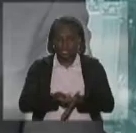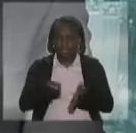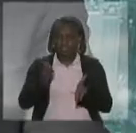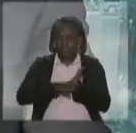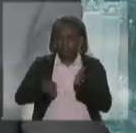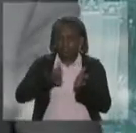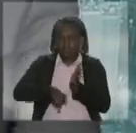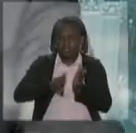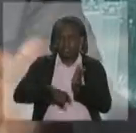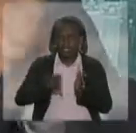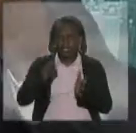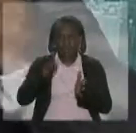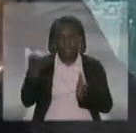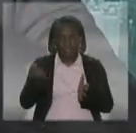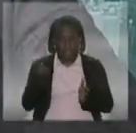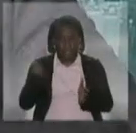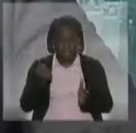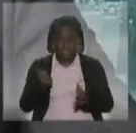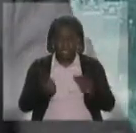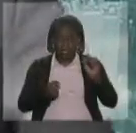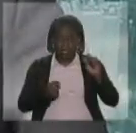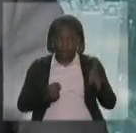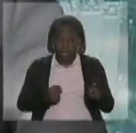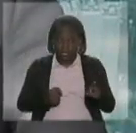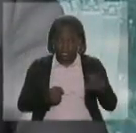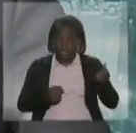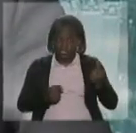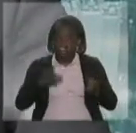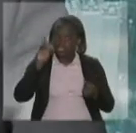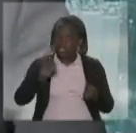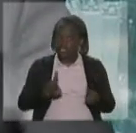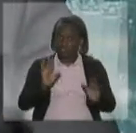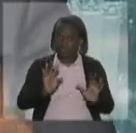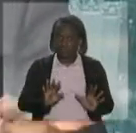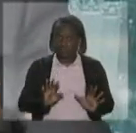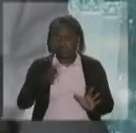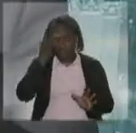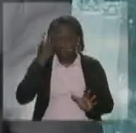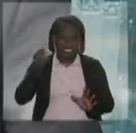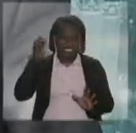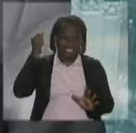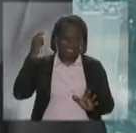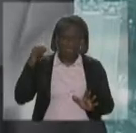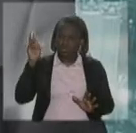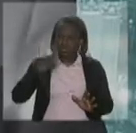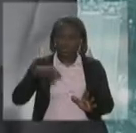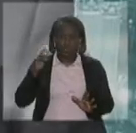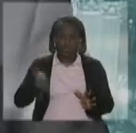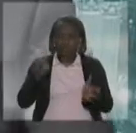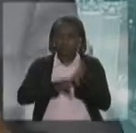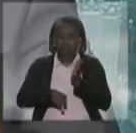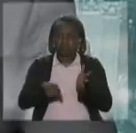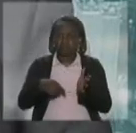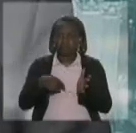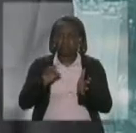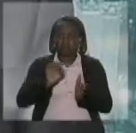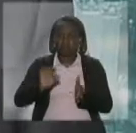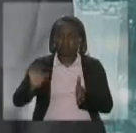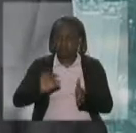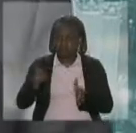pensão aposentadoria um direito dos servidores mais antigos nunca contribuíram para a